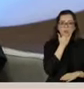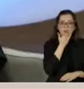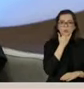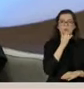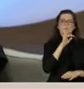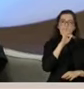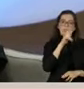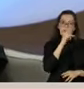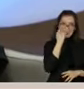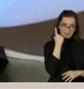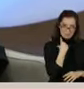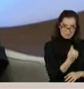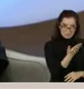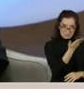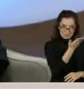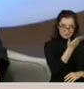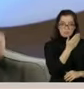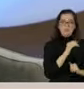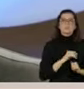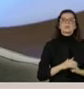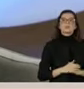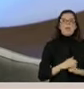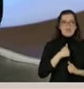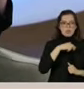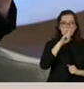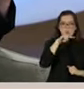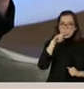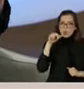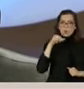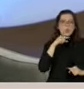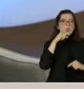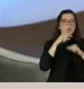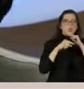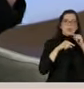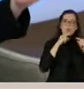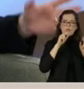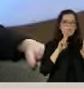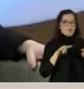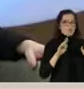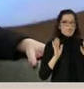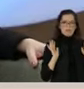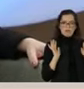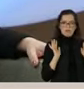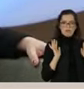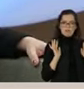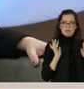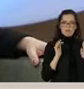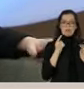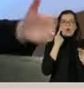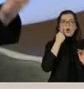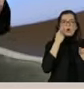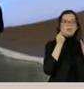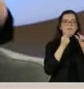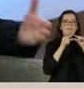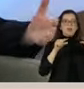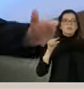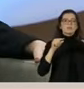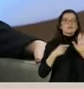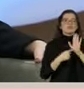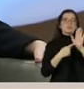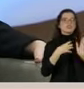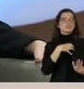e eu nunca duvidei da segurança das nas urnas se você olhar a frase toda aqui inclusive tá na TV Senado para todo mundo acompanhar